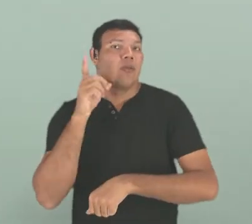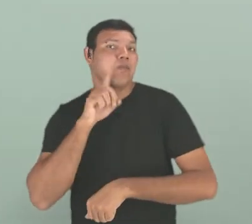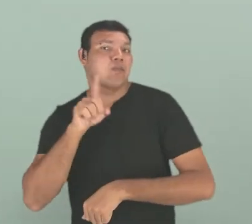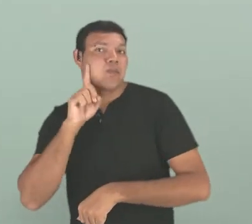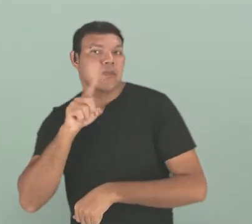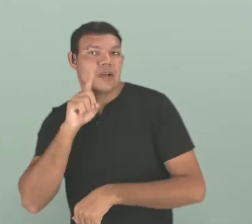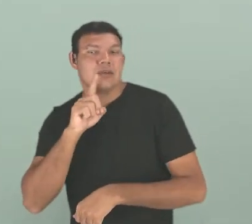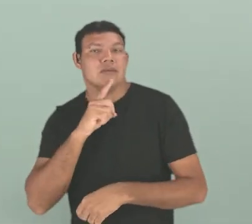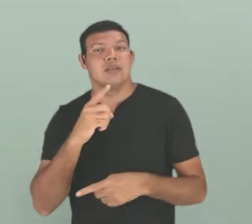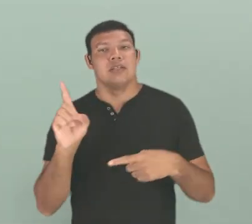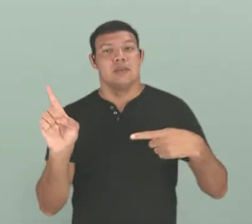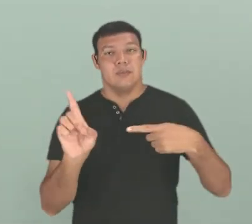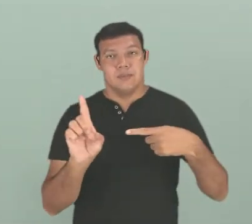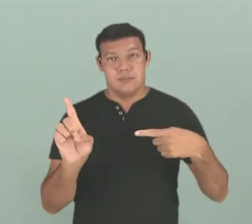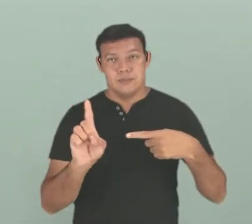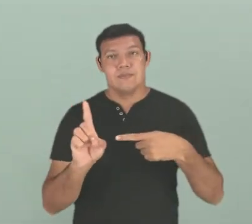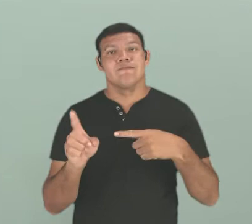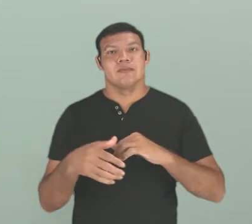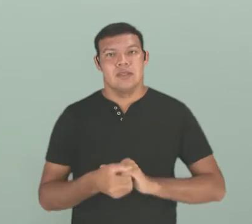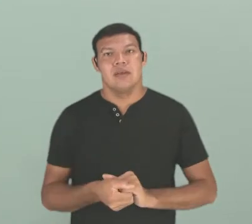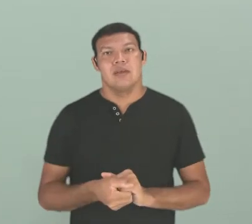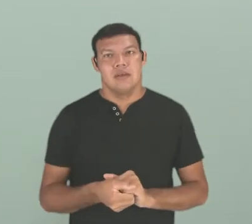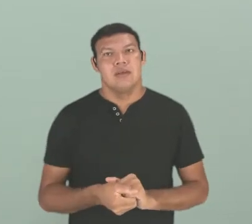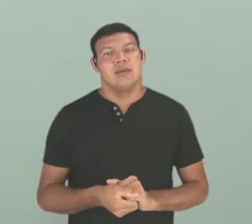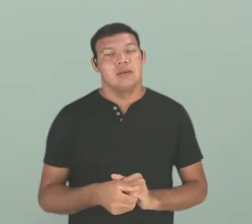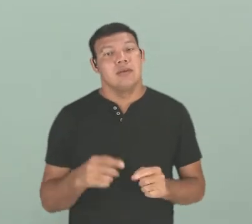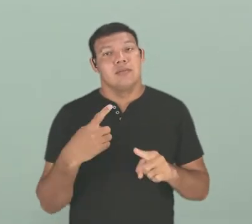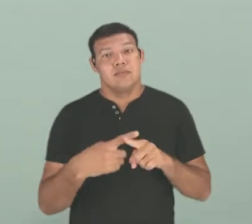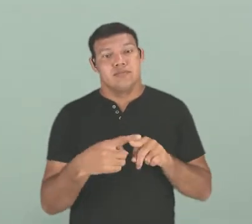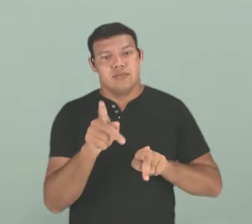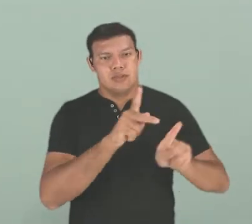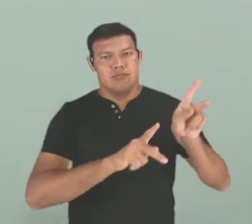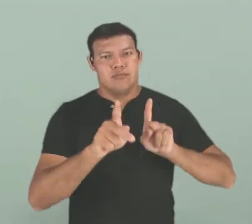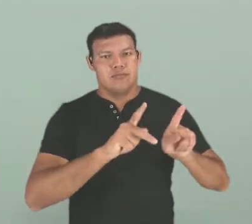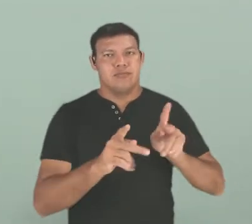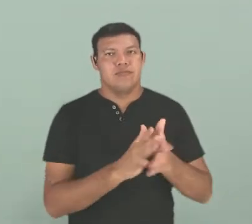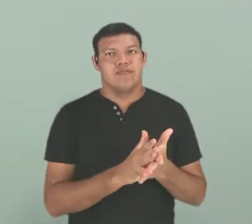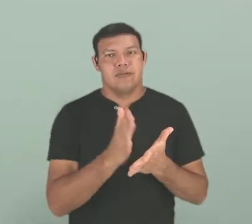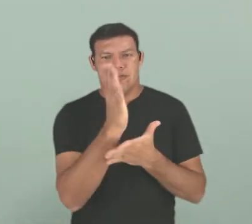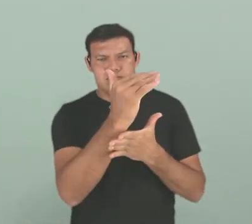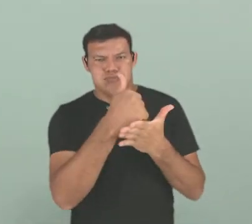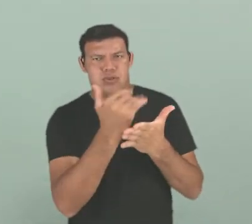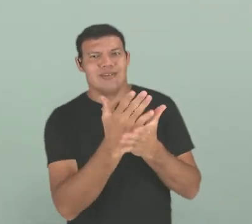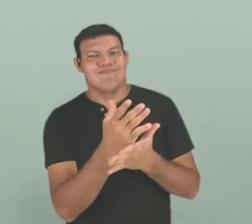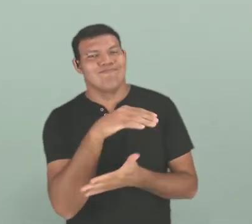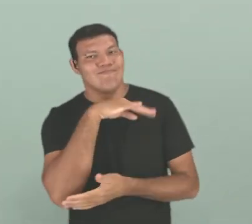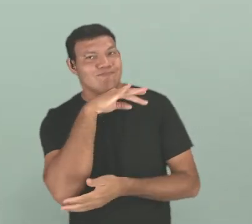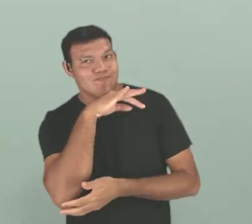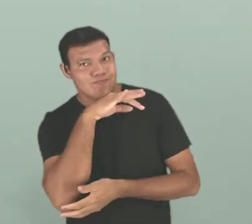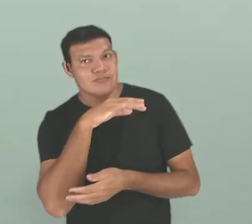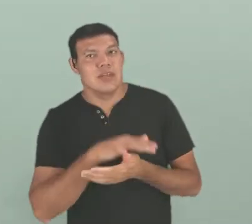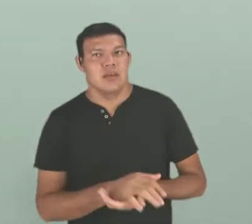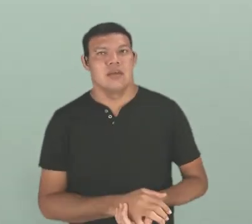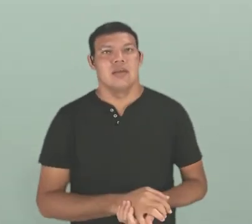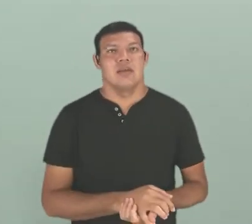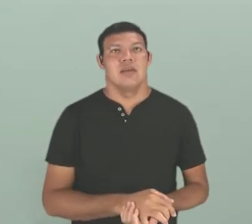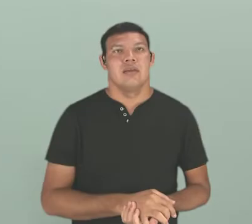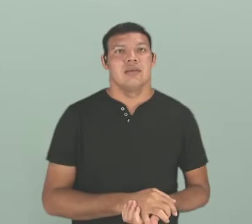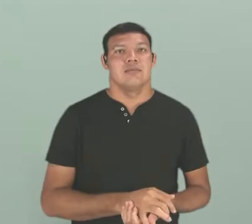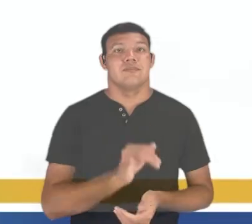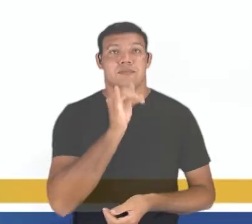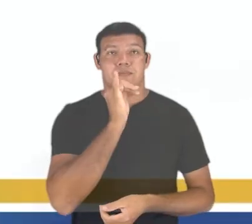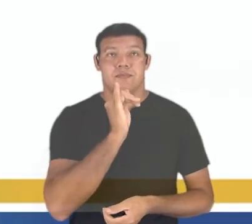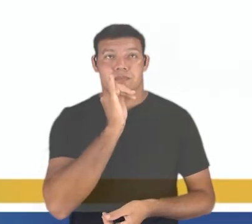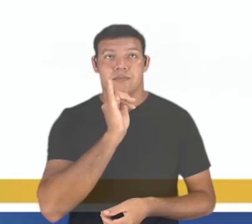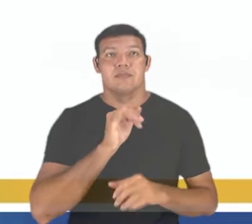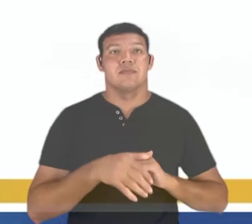melhor oportunidade. Então, acaba que a população ela fica mal distribuída pelo globo, ok? Como exemplo,